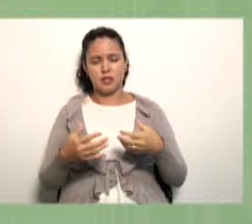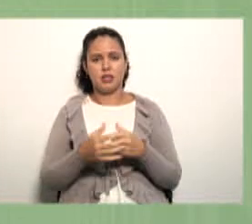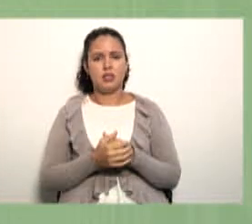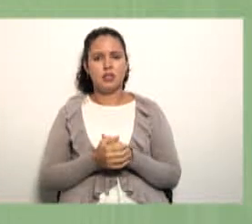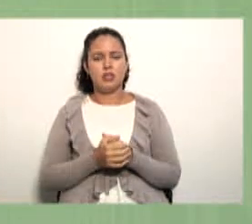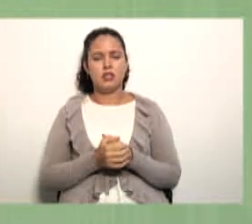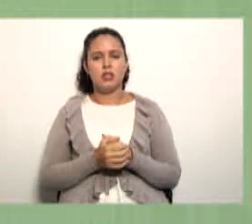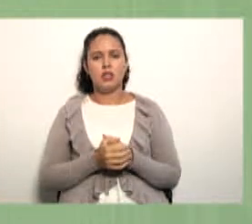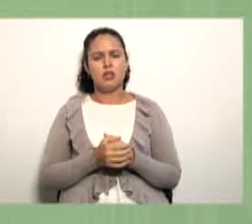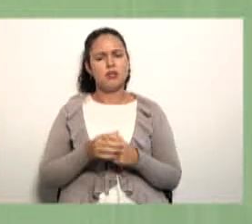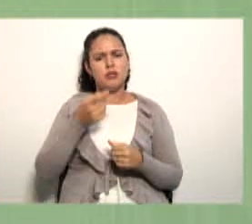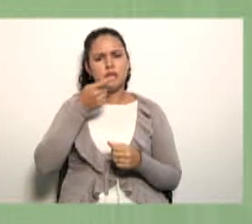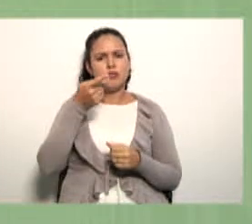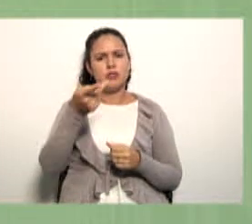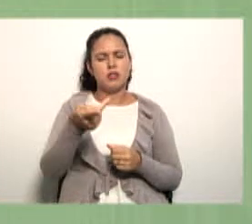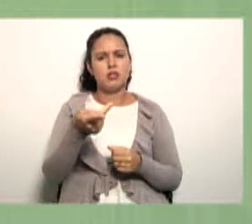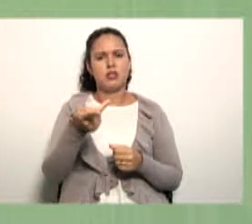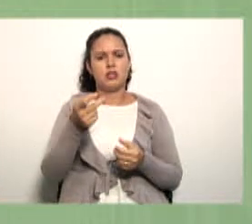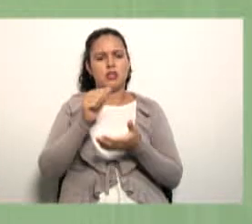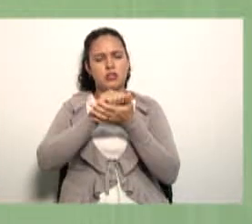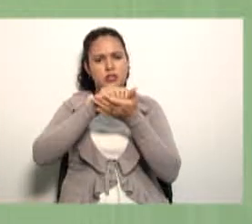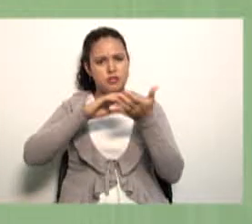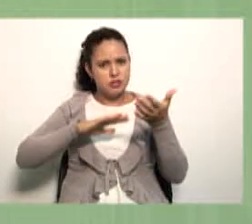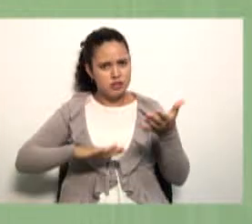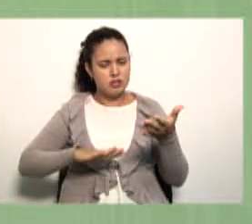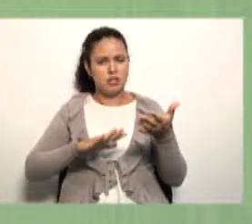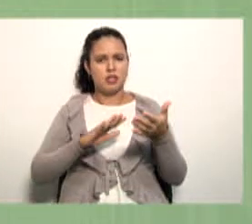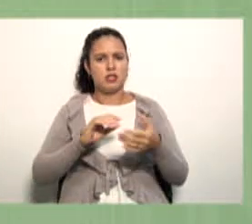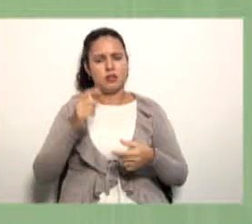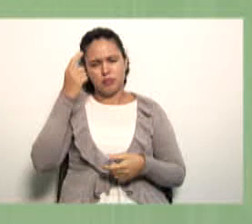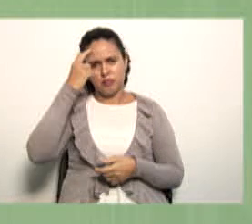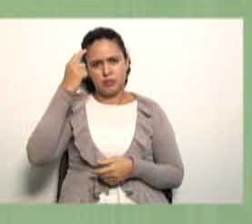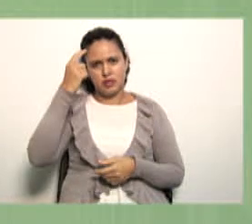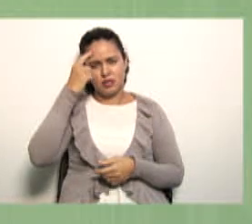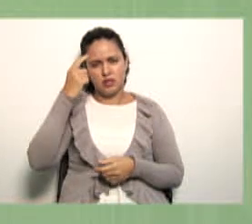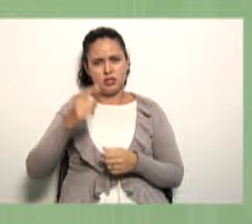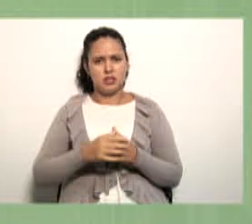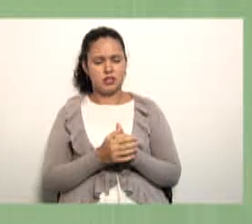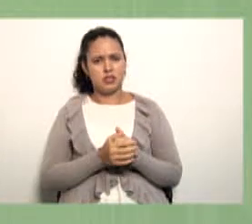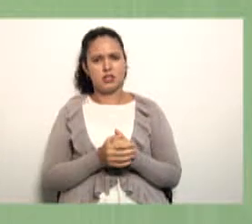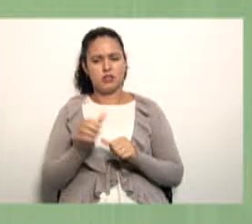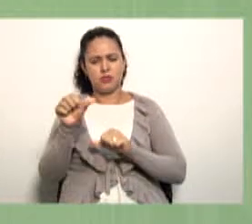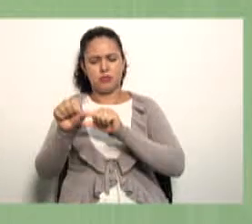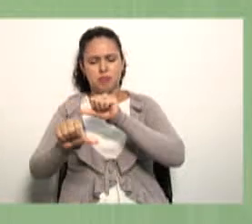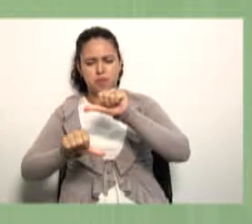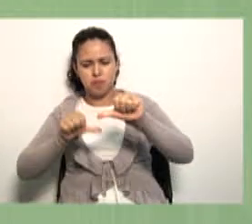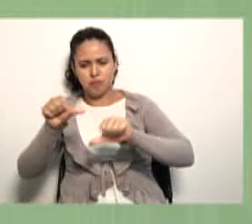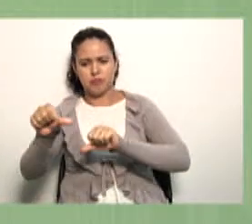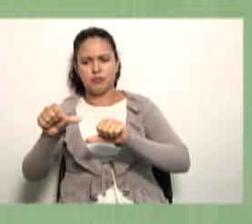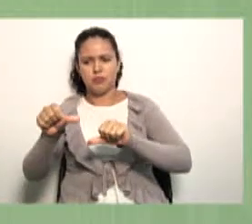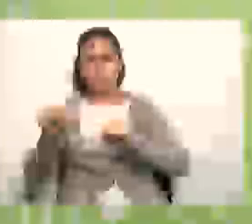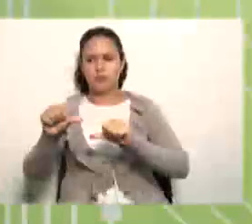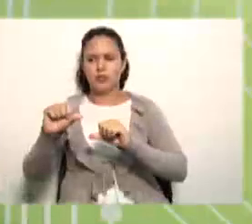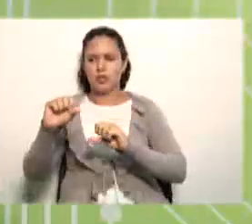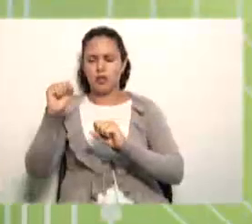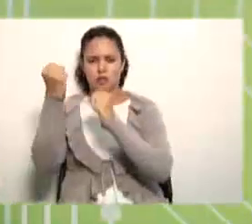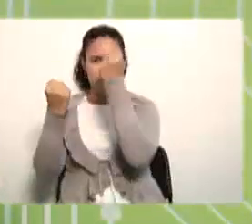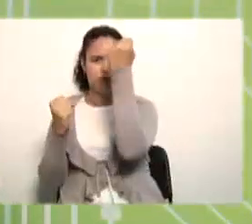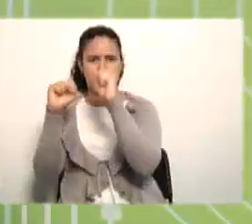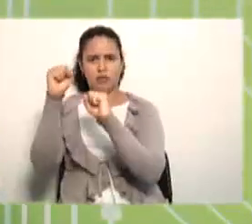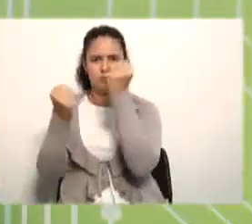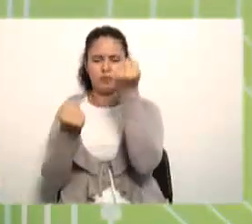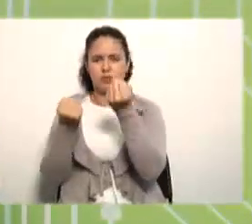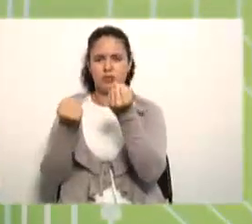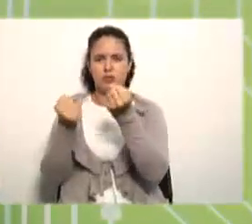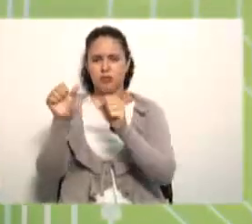gente fala, por exemplo, de um exercício hipotético, a gente pode pensar assim: eu vou substituir toda a minha produção da minha fábrica por